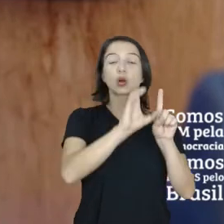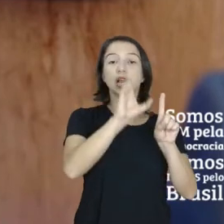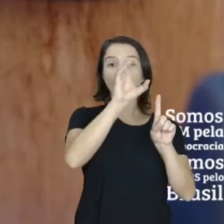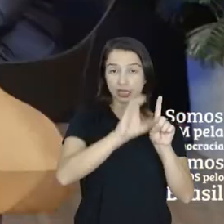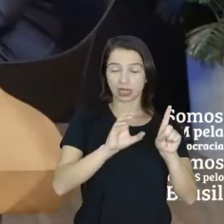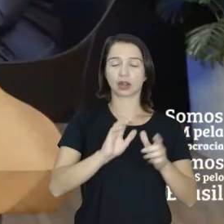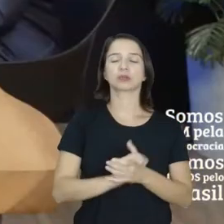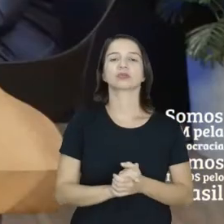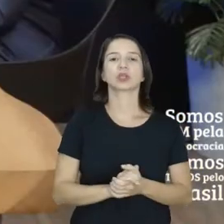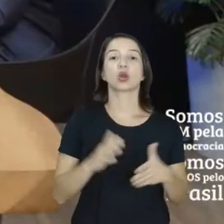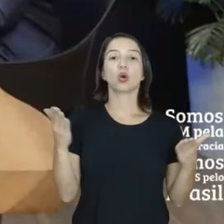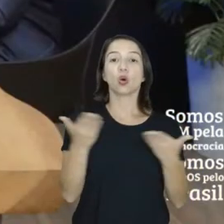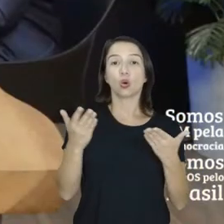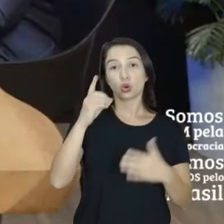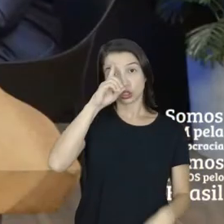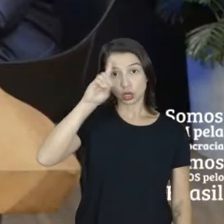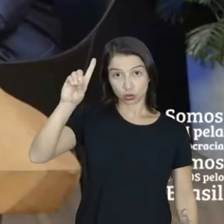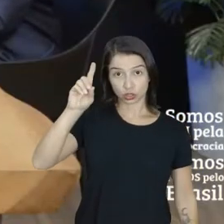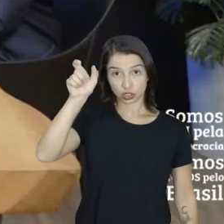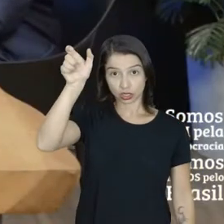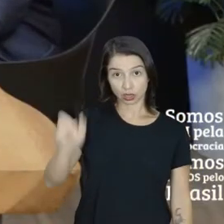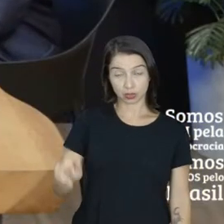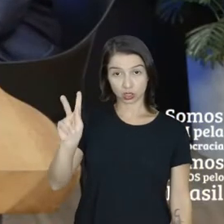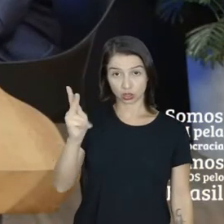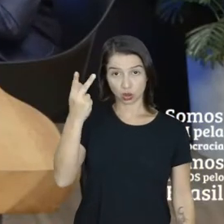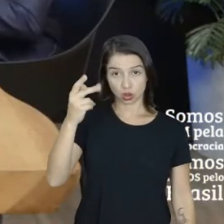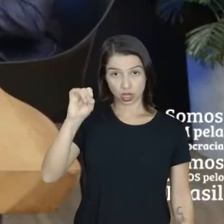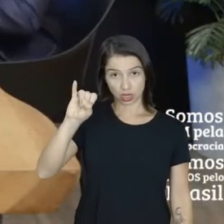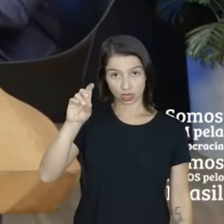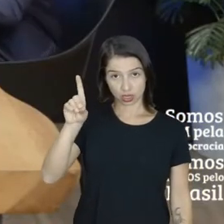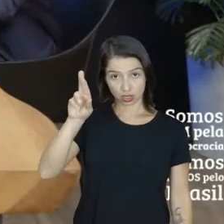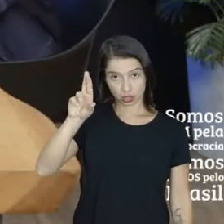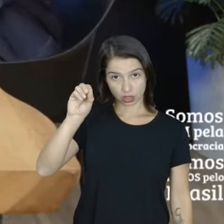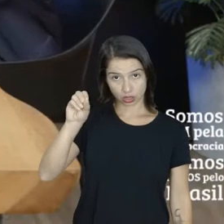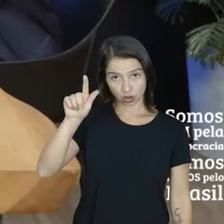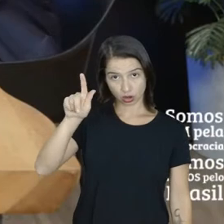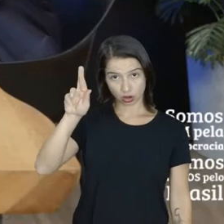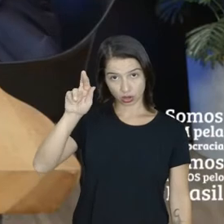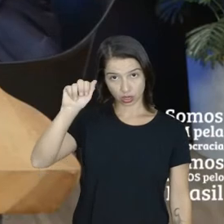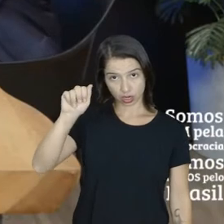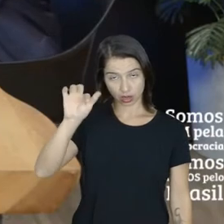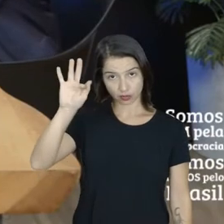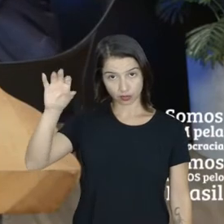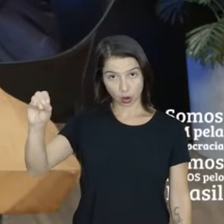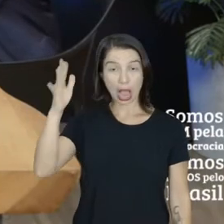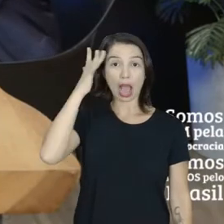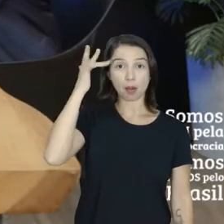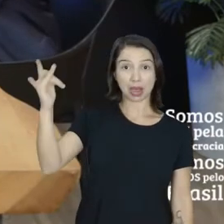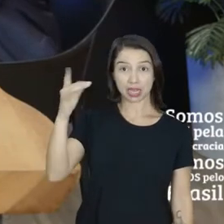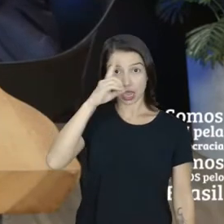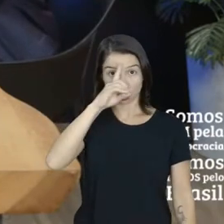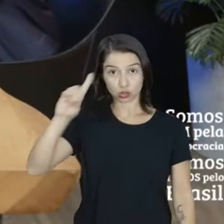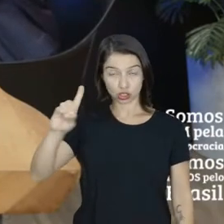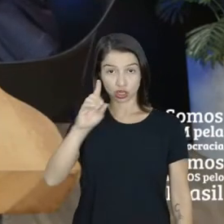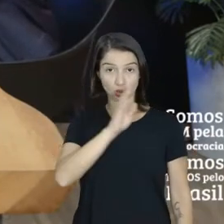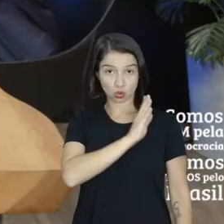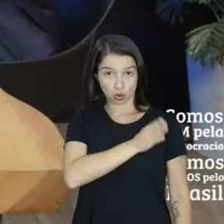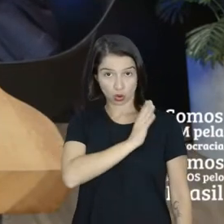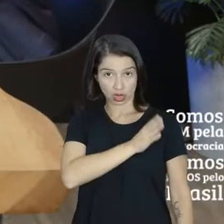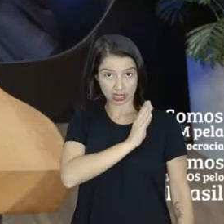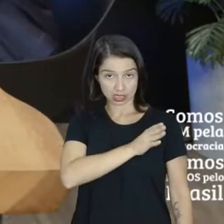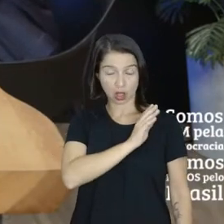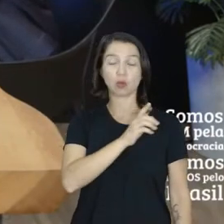do Coração, dia do paraquedista. Um dia desse estava dia da